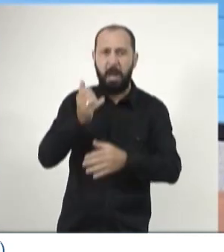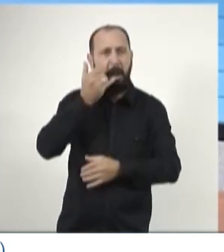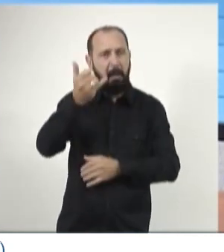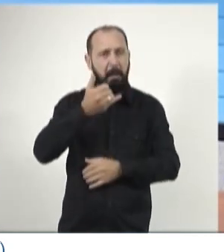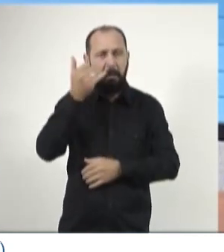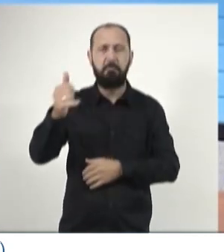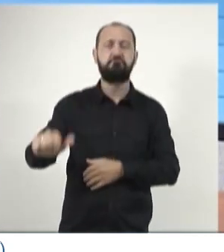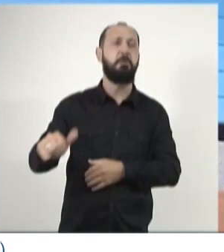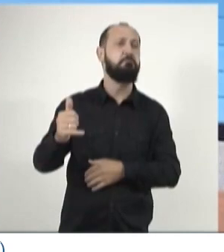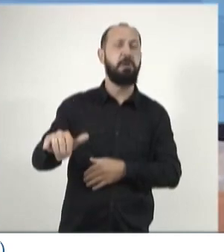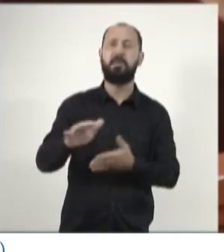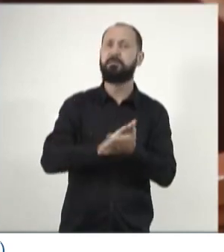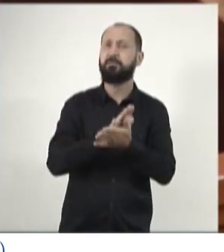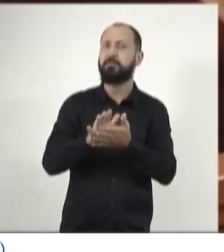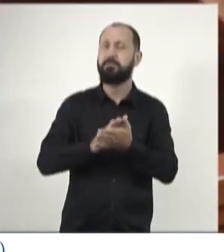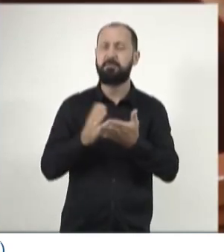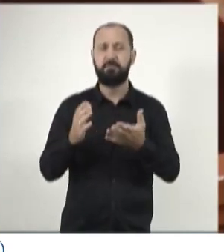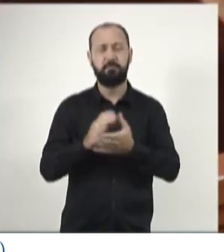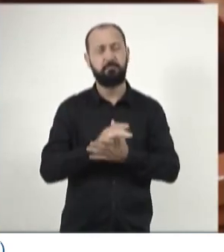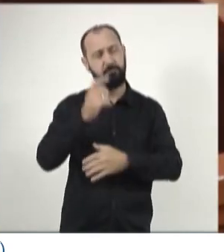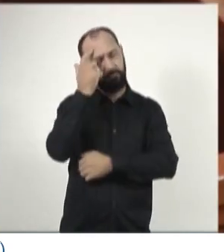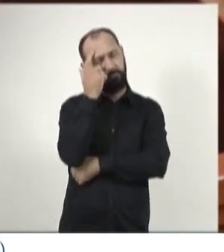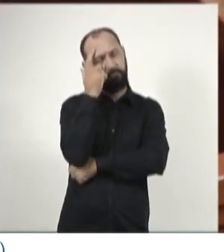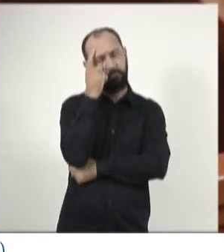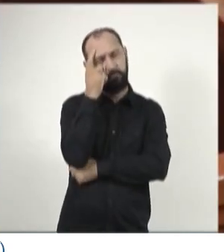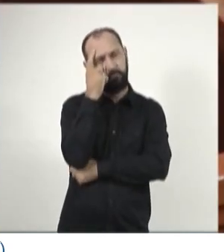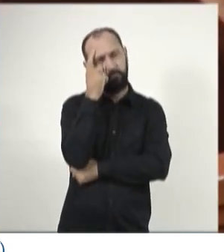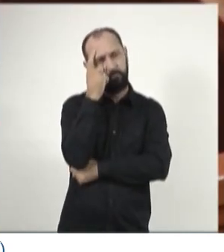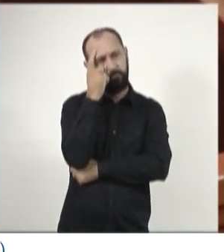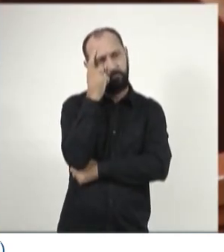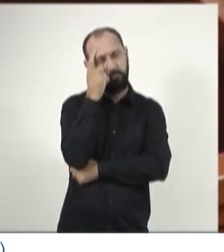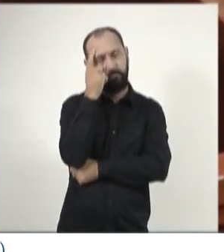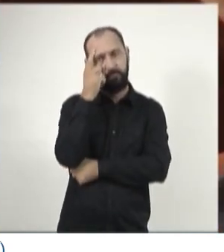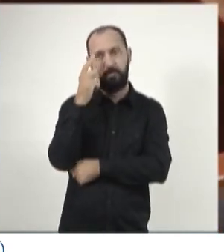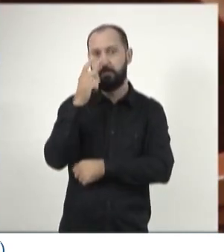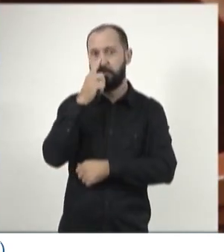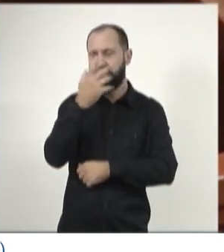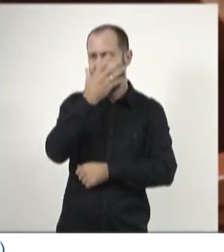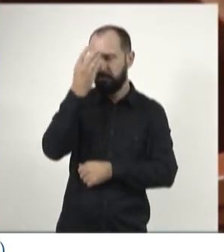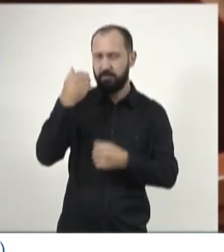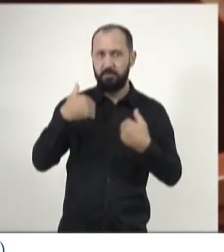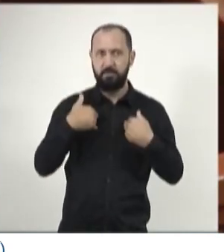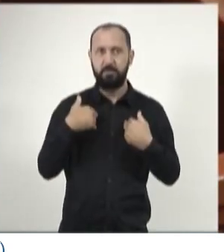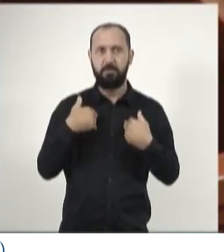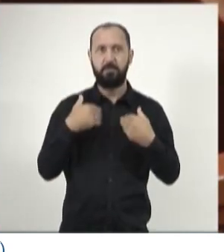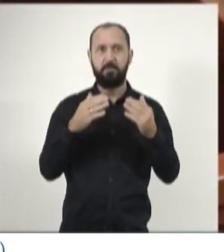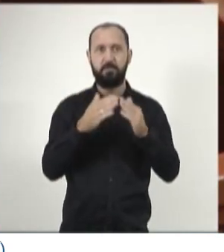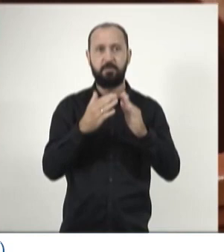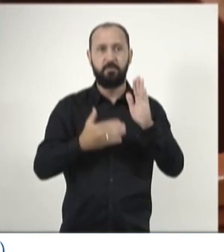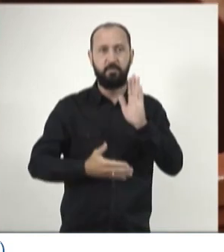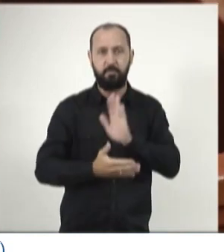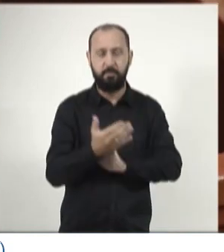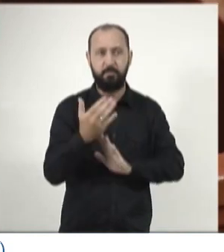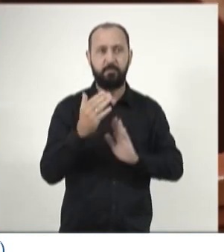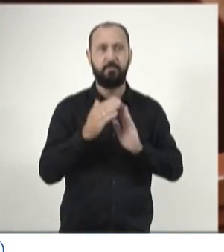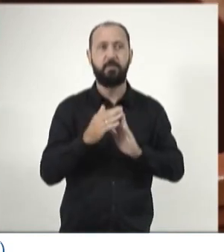me atendia. Eu pensei, acabou me esquecendo. Fui para casa,